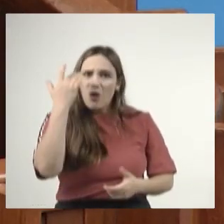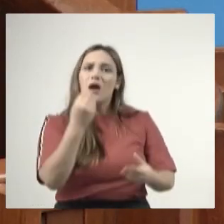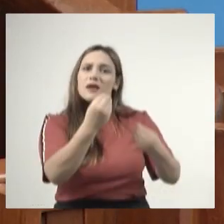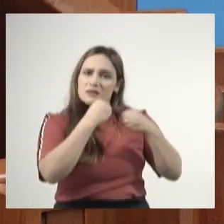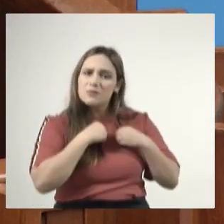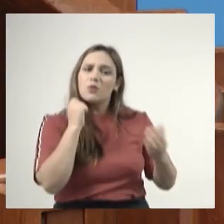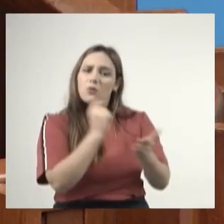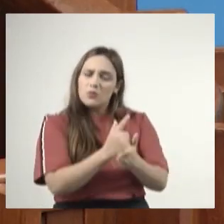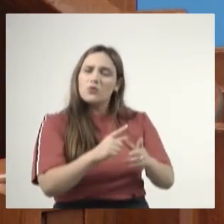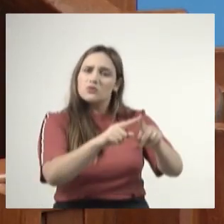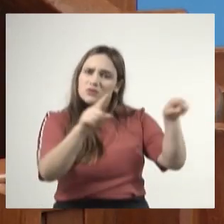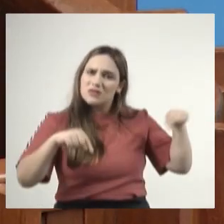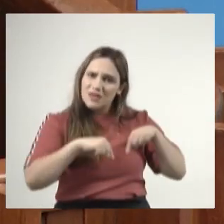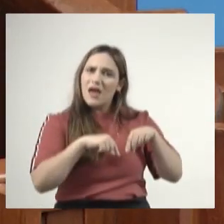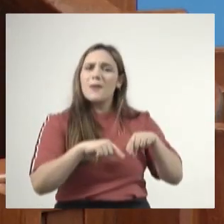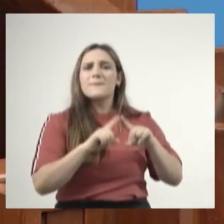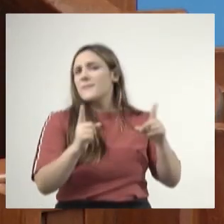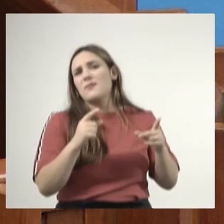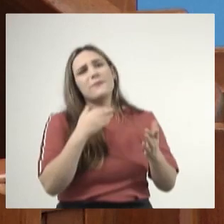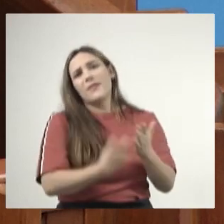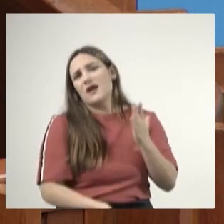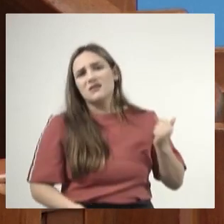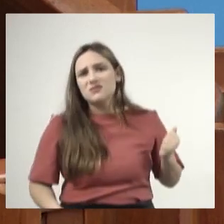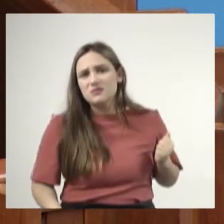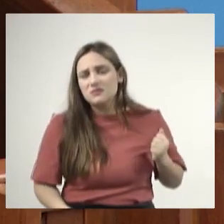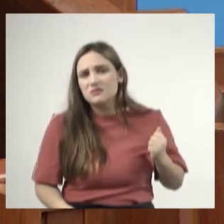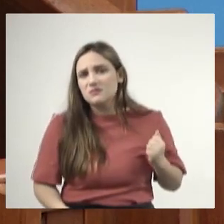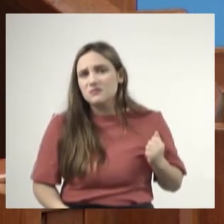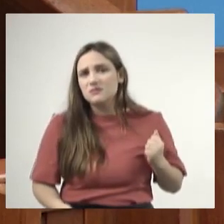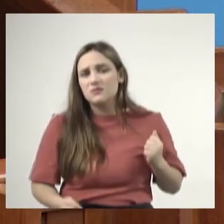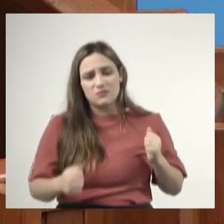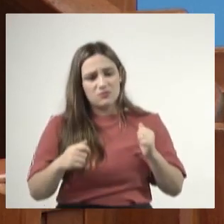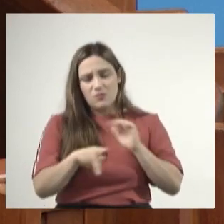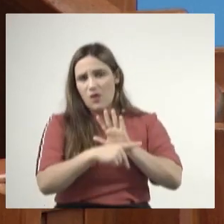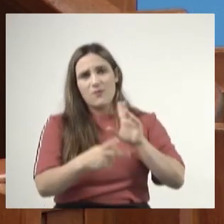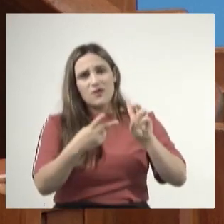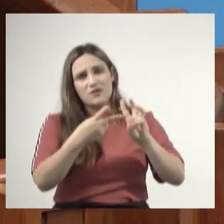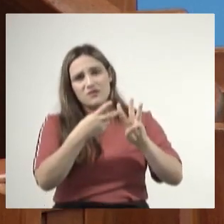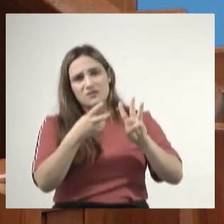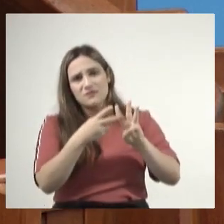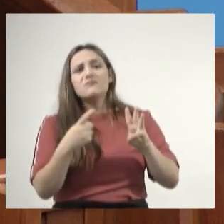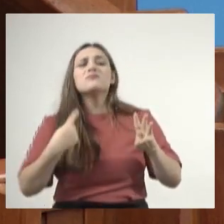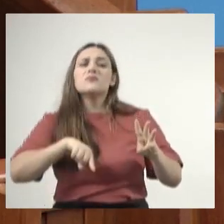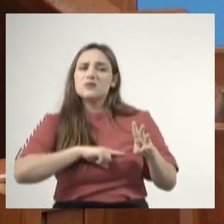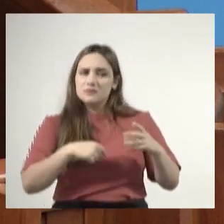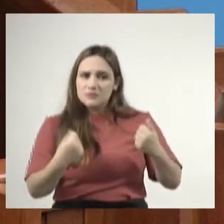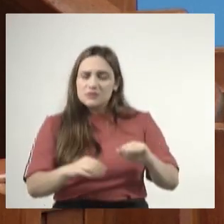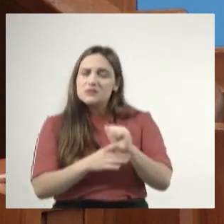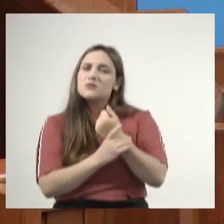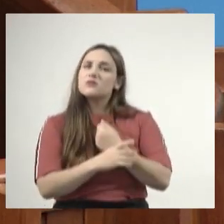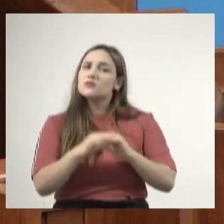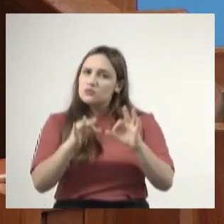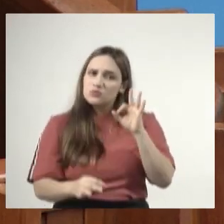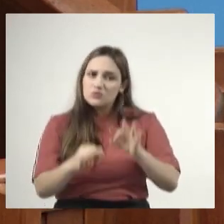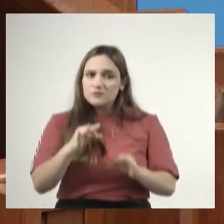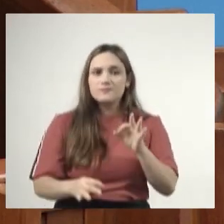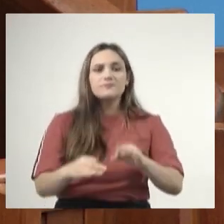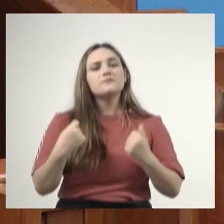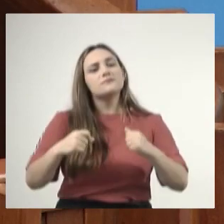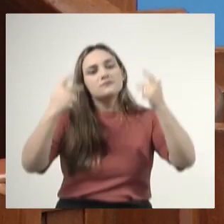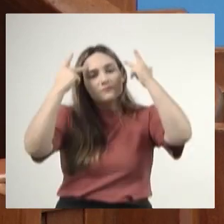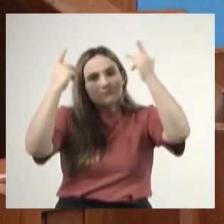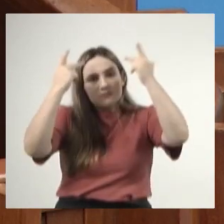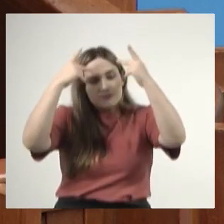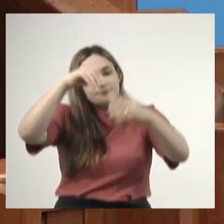me preocupa, ou nós damos um rumo para ter uma segurança jurídica, para ter uma tranquilidade do